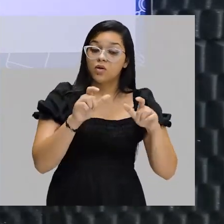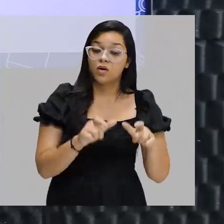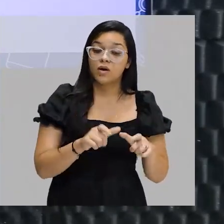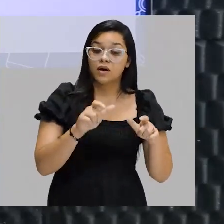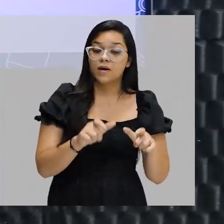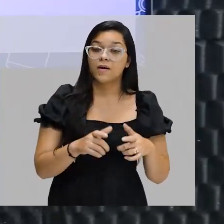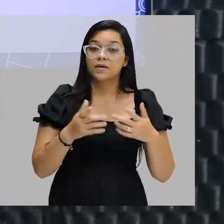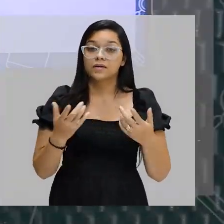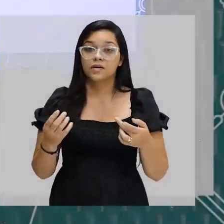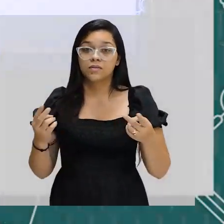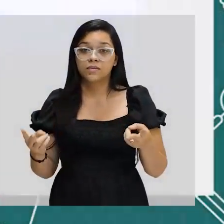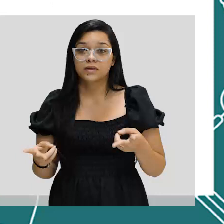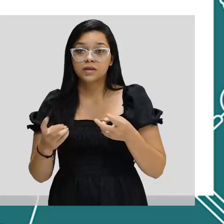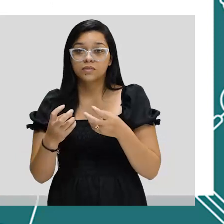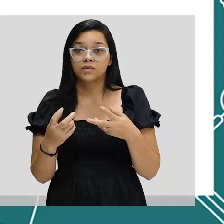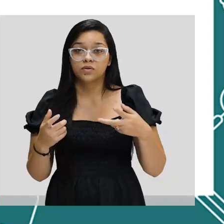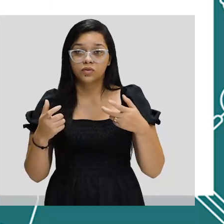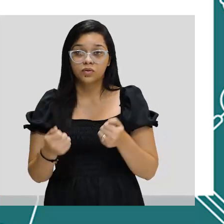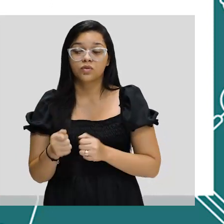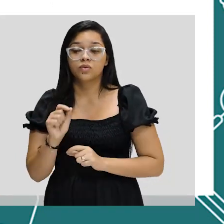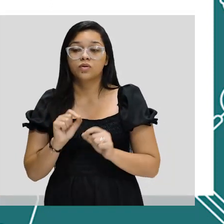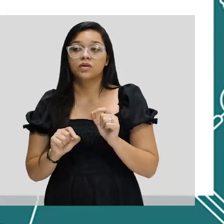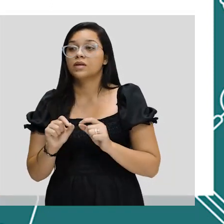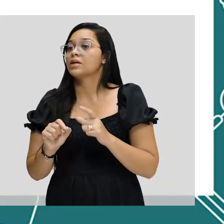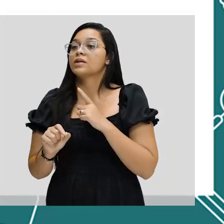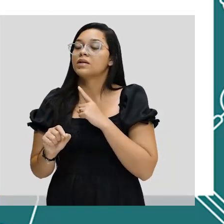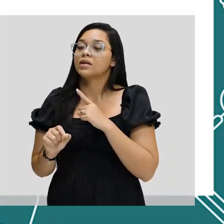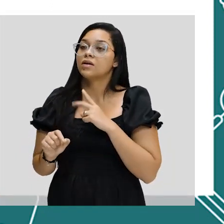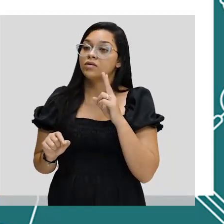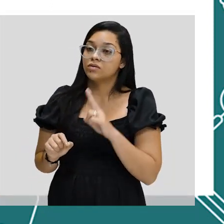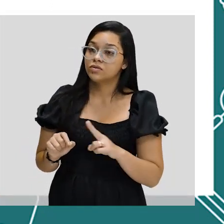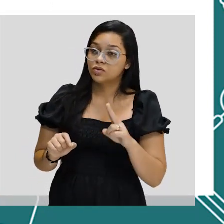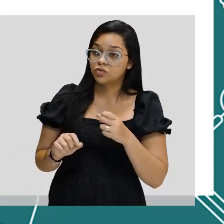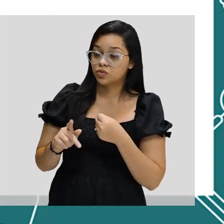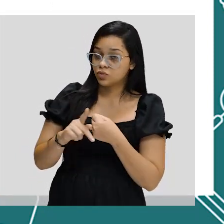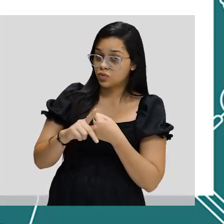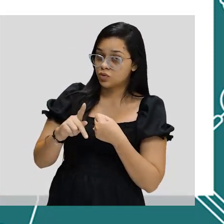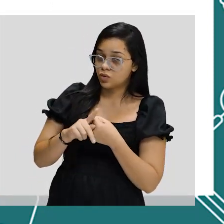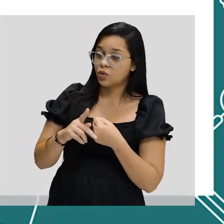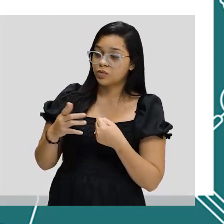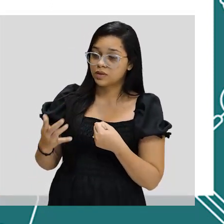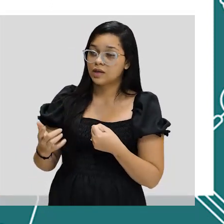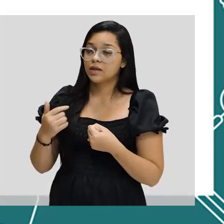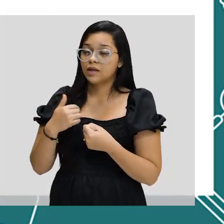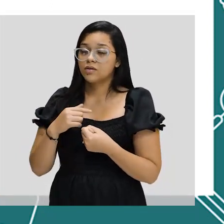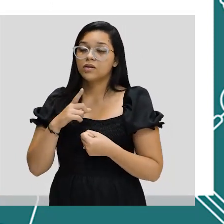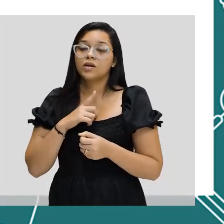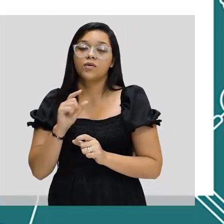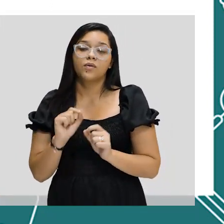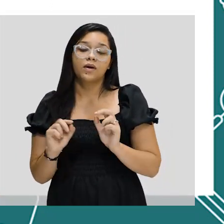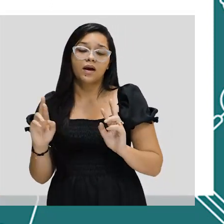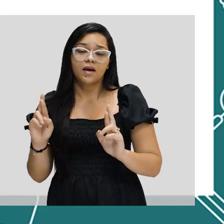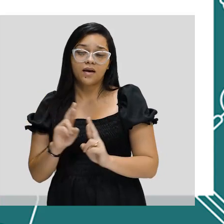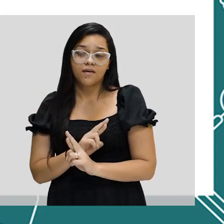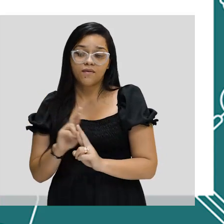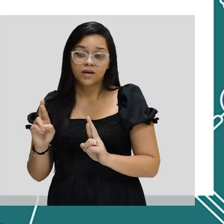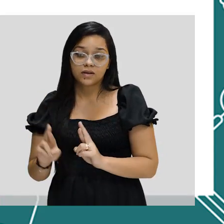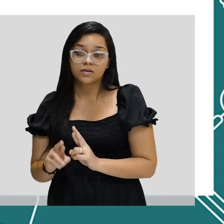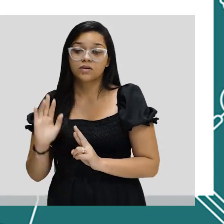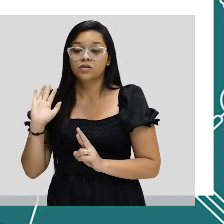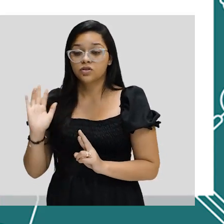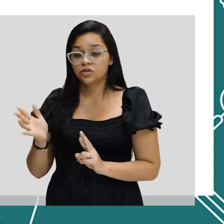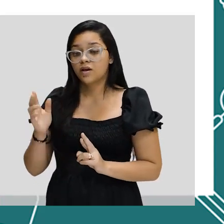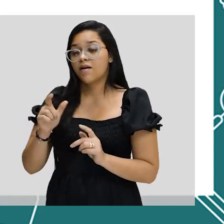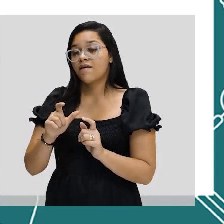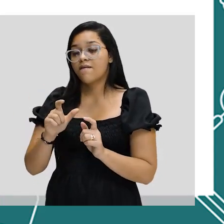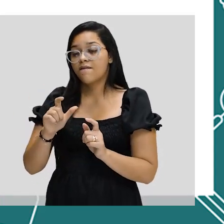lugar. Então, perceba que toda vez que eu tiver a utilização dos pronomes relativos, eu vou estar fazendo referência a uma coisa que já